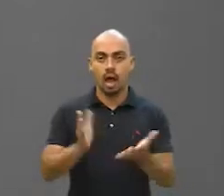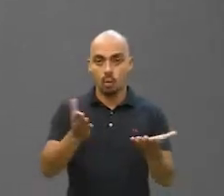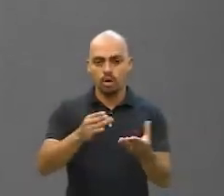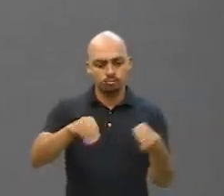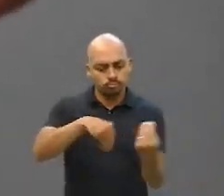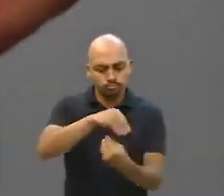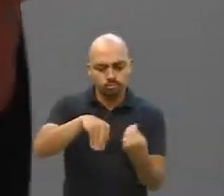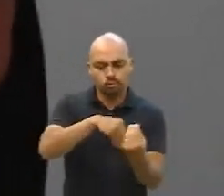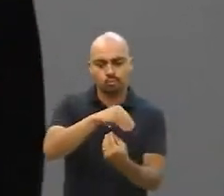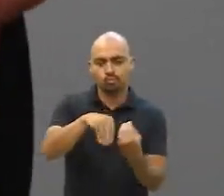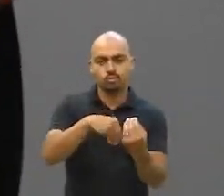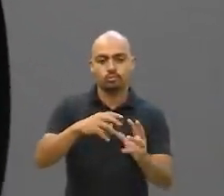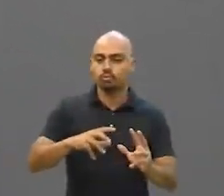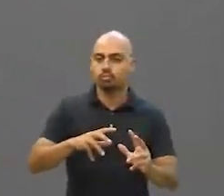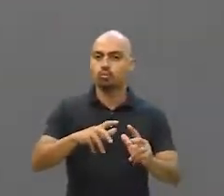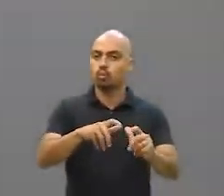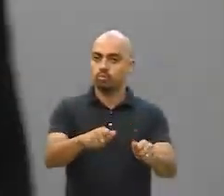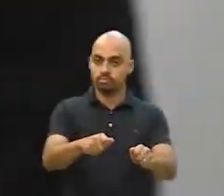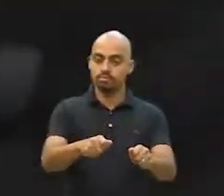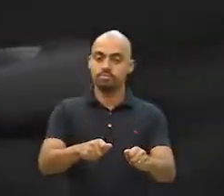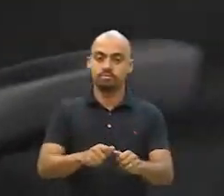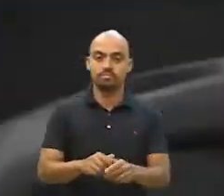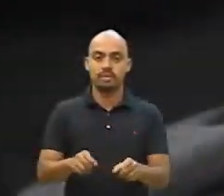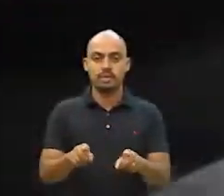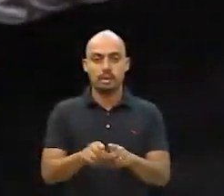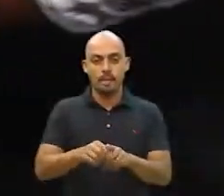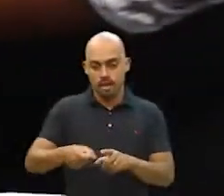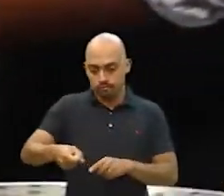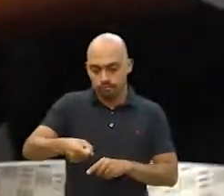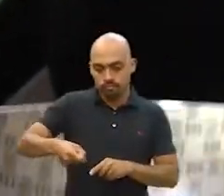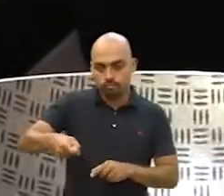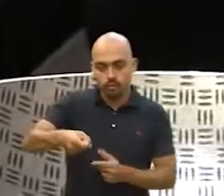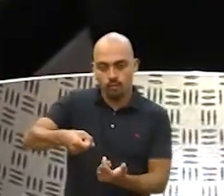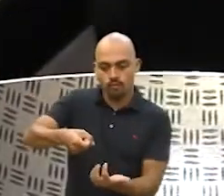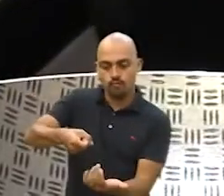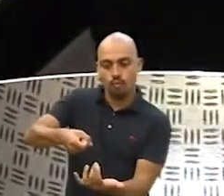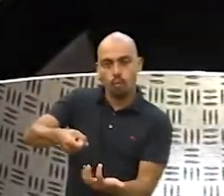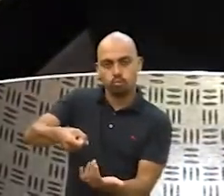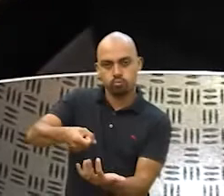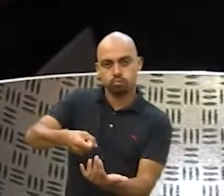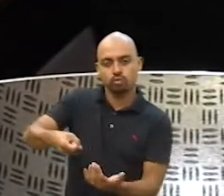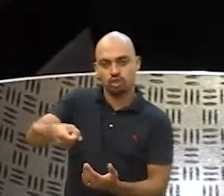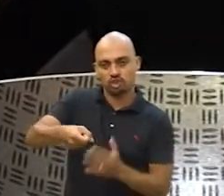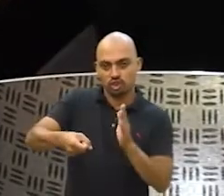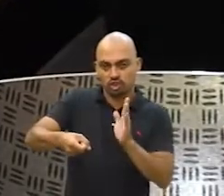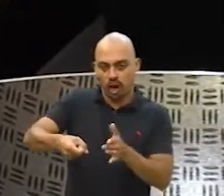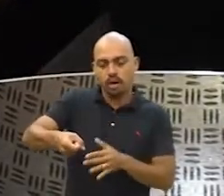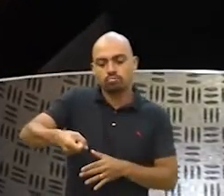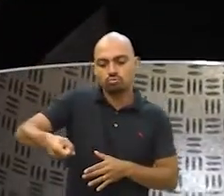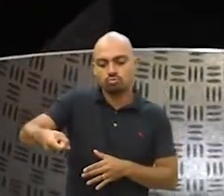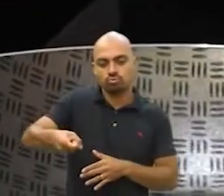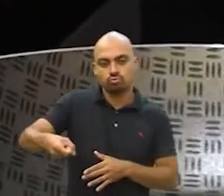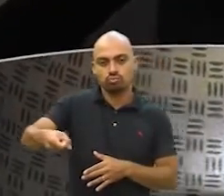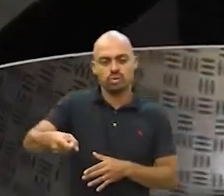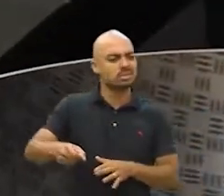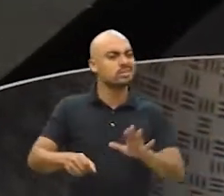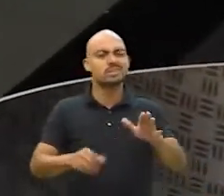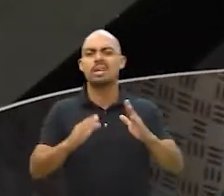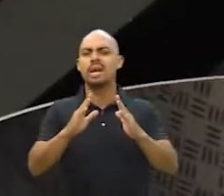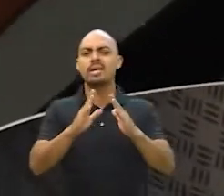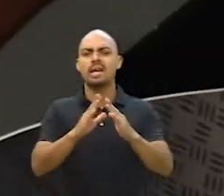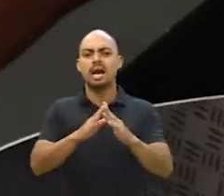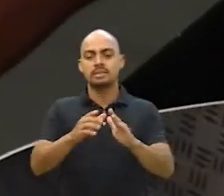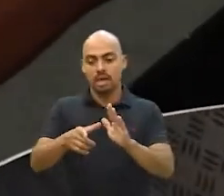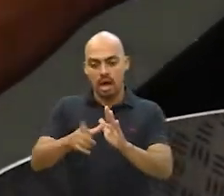mistura todos os ingredientes, né? A nossa frigideira aqui já tá pré-aquecendo pra gente. Em casa, normalmente,